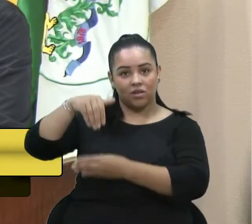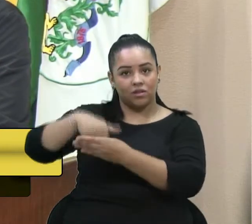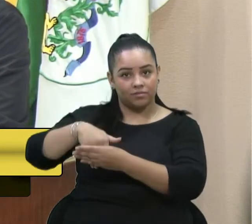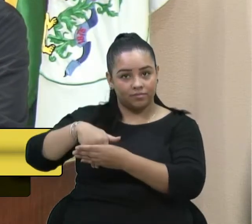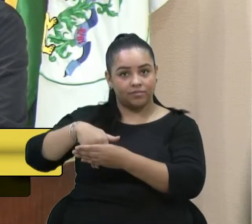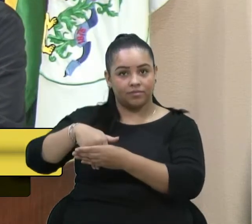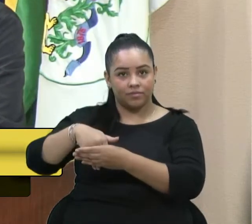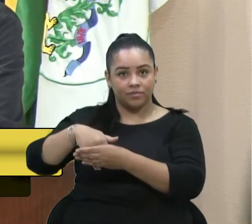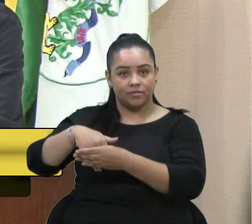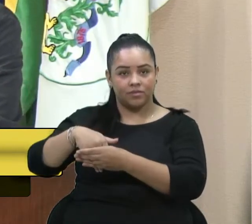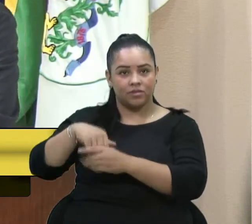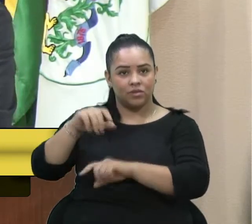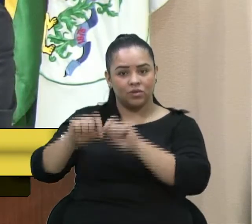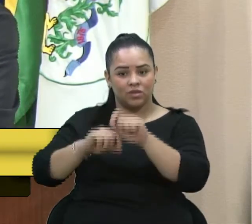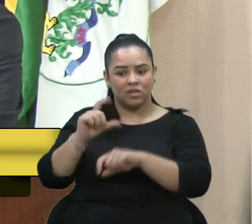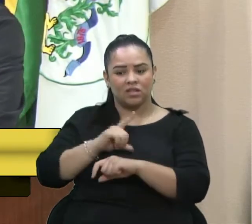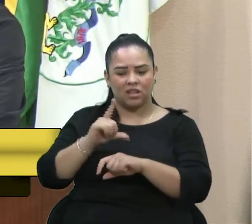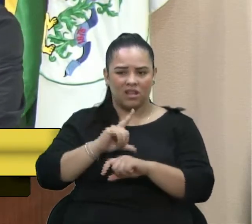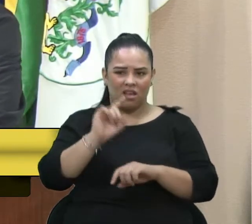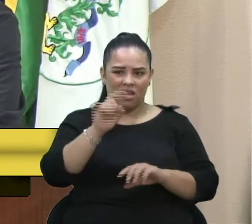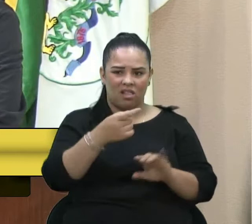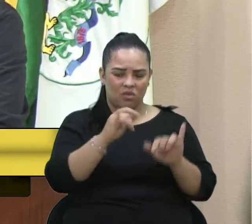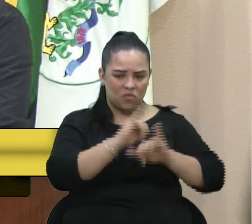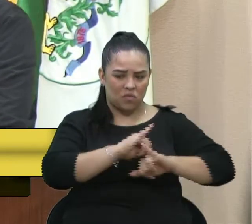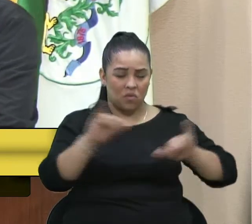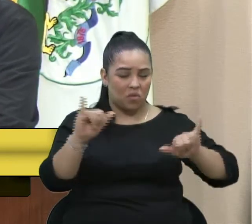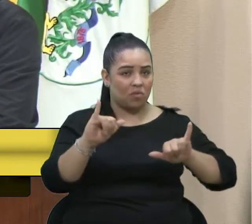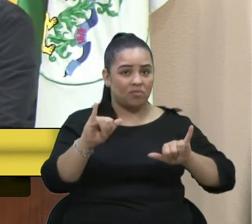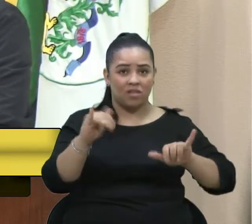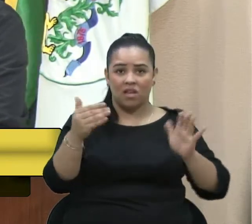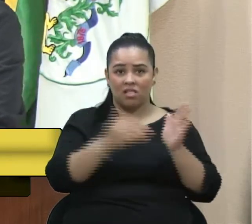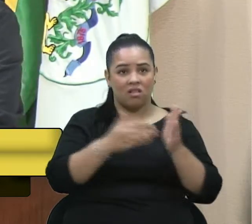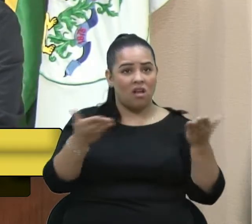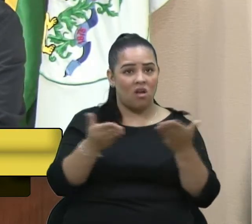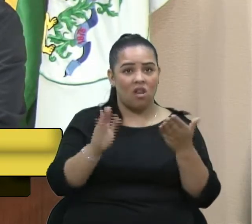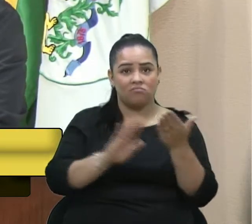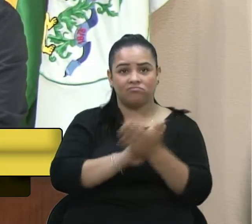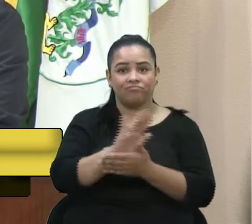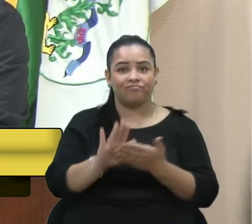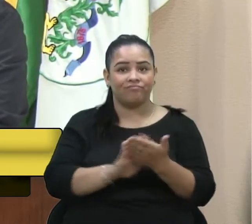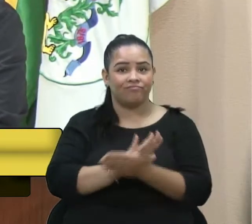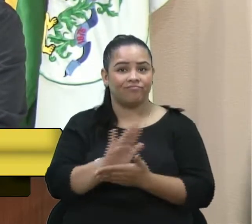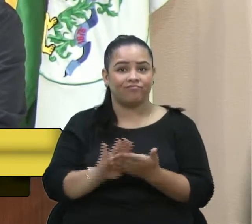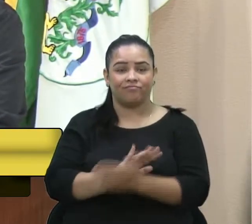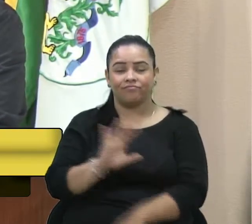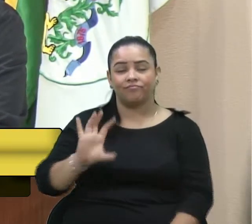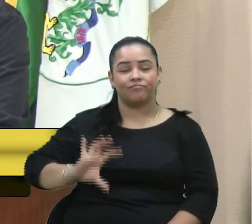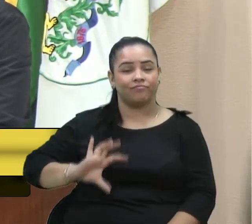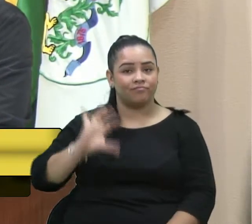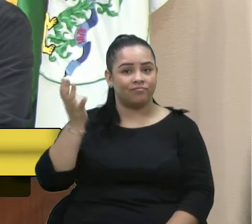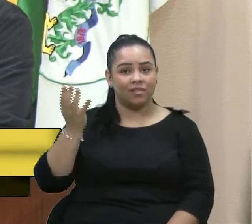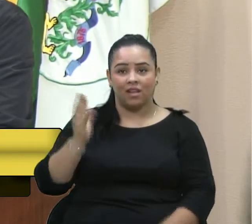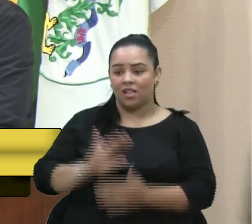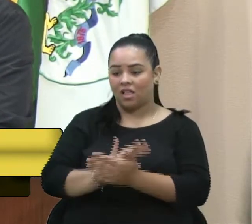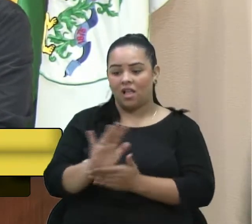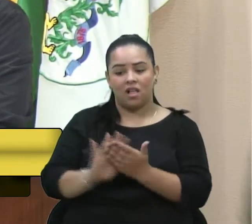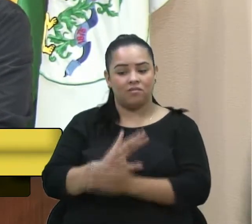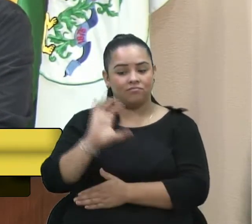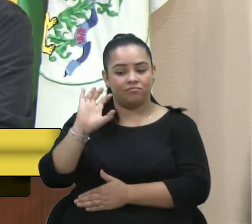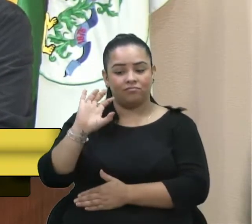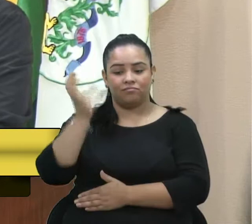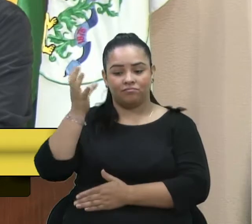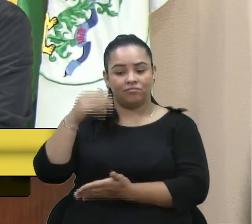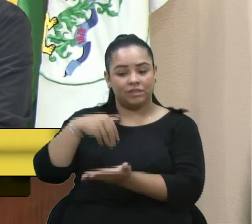colocações infelizes de Munique, e até agora, caros colegas, nada ainda da demissão dessa cidadã